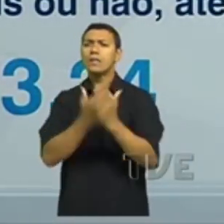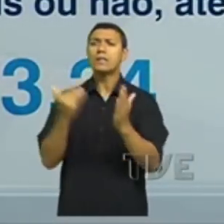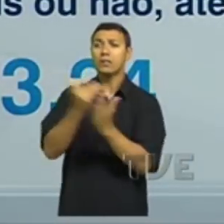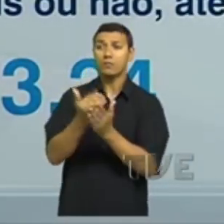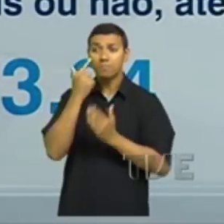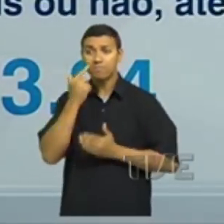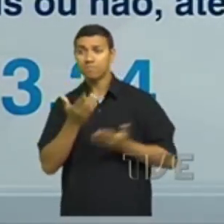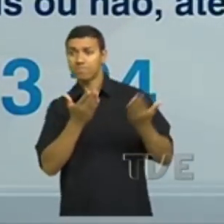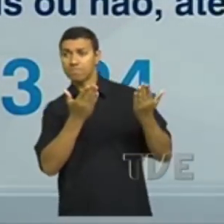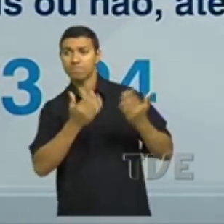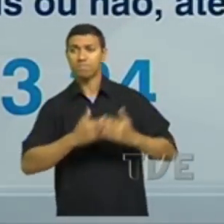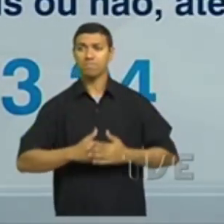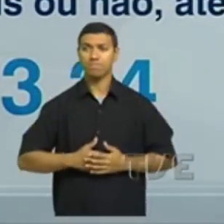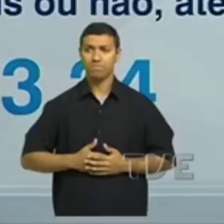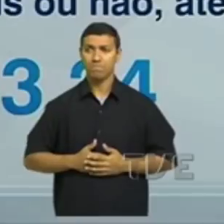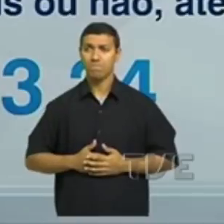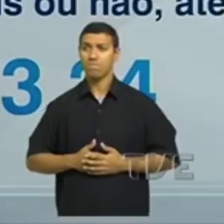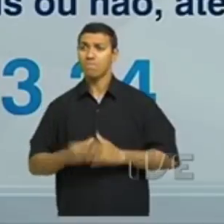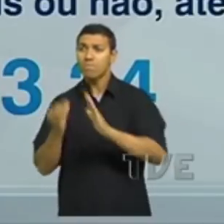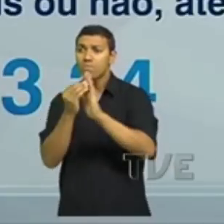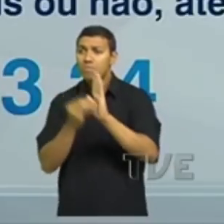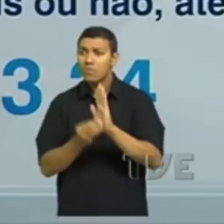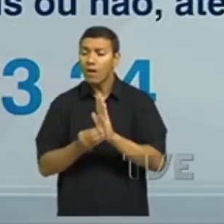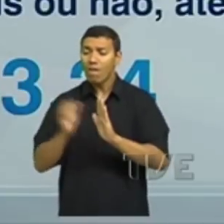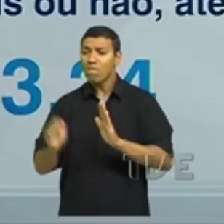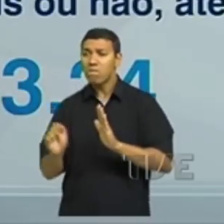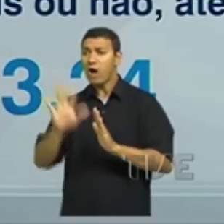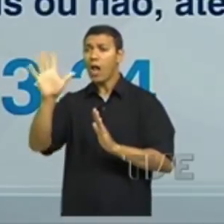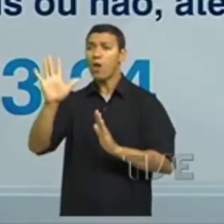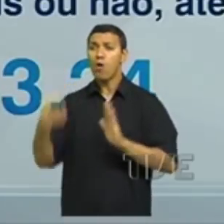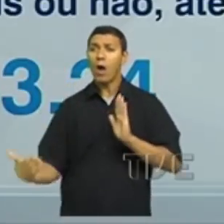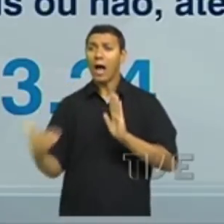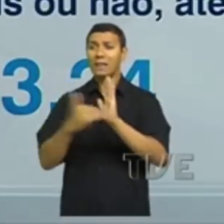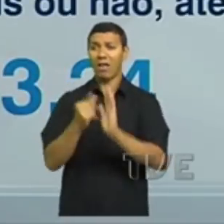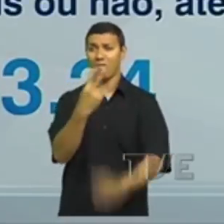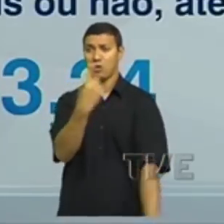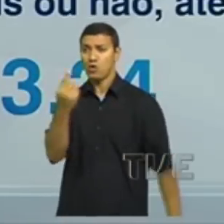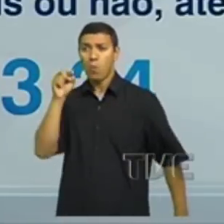rendimentos, tributáveis ou não, no valor de até